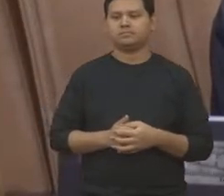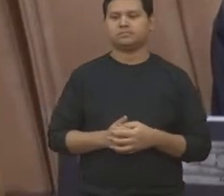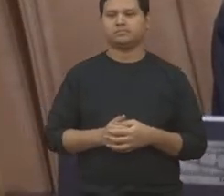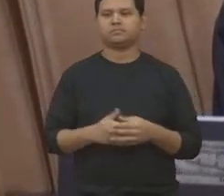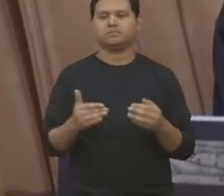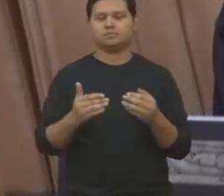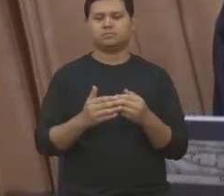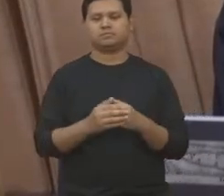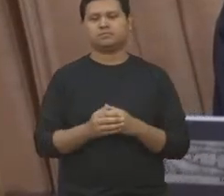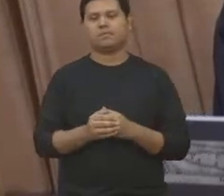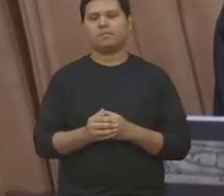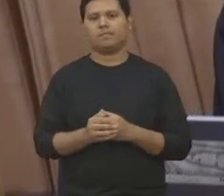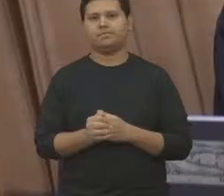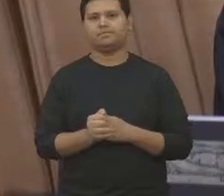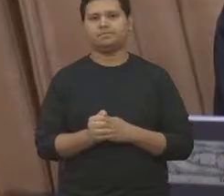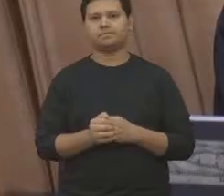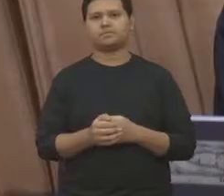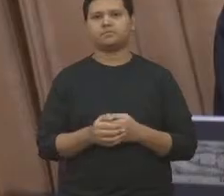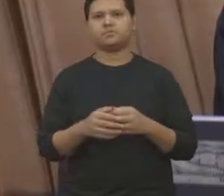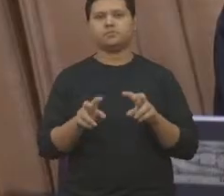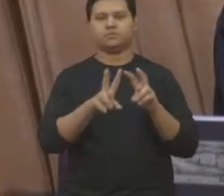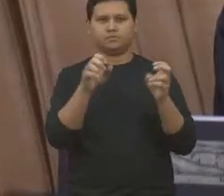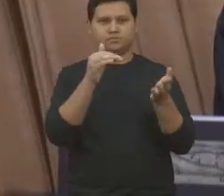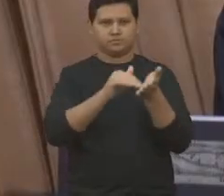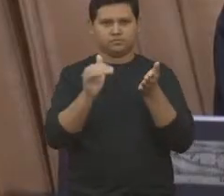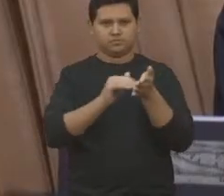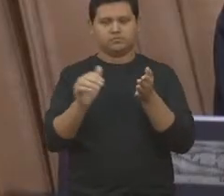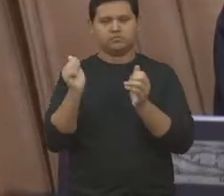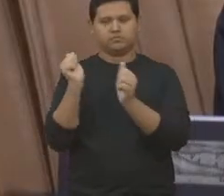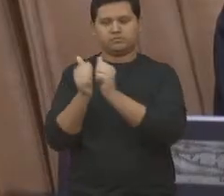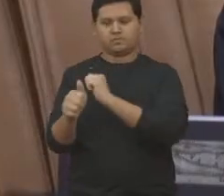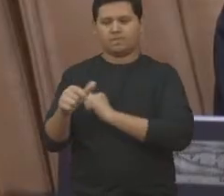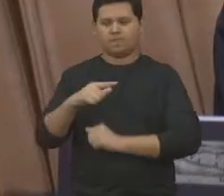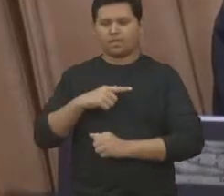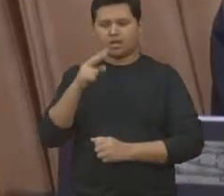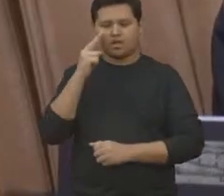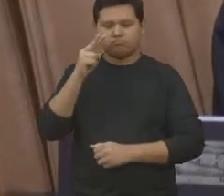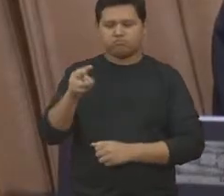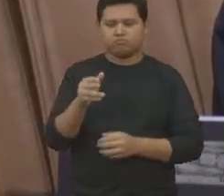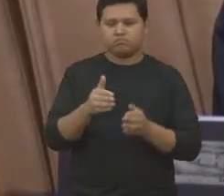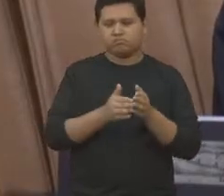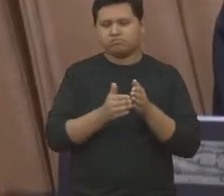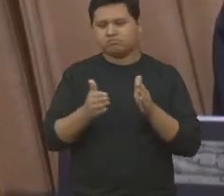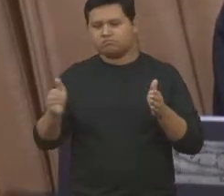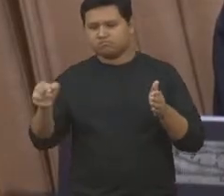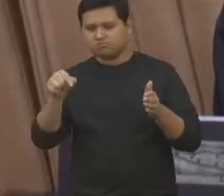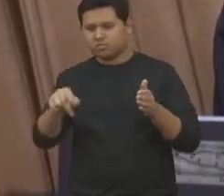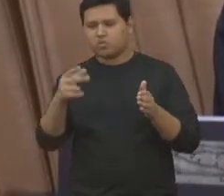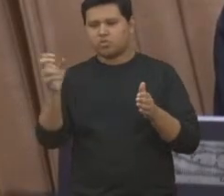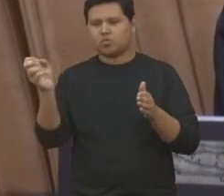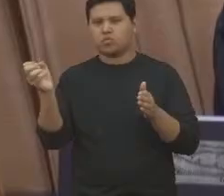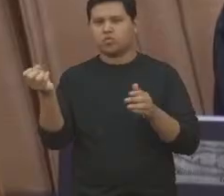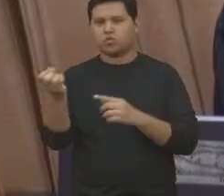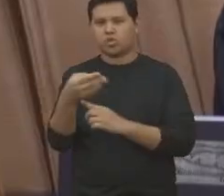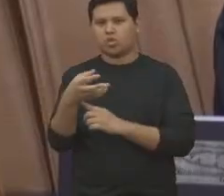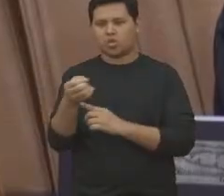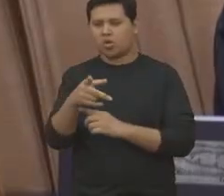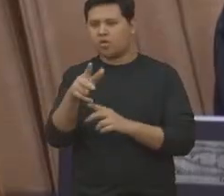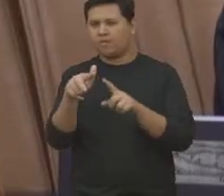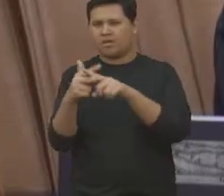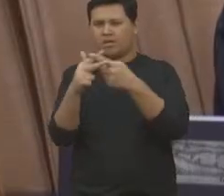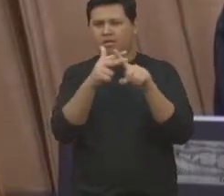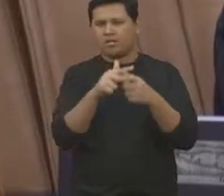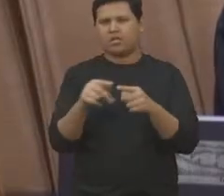Passando aqui para a Secretaria de Esportes, existem previsões sobre reformas de espaços esportivos e revitalização de espaços esportivos